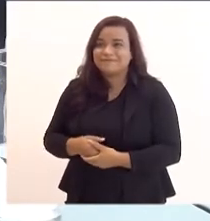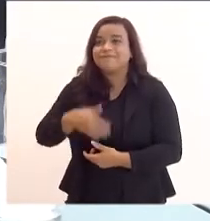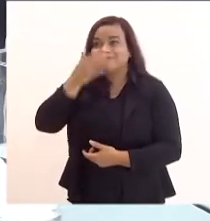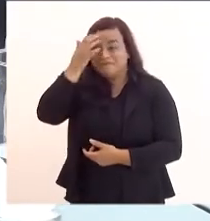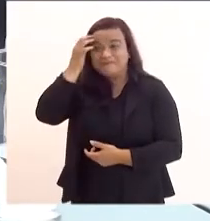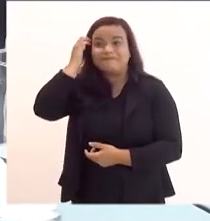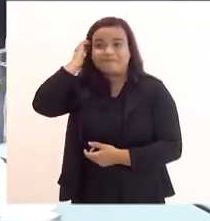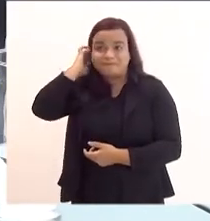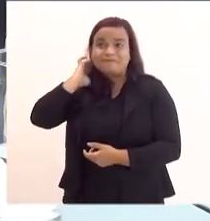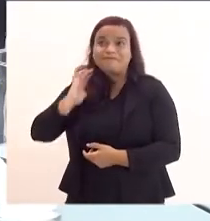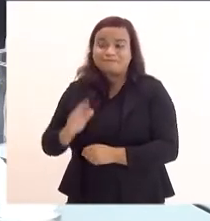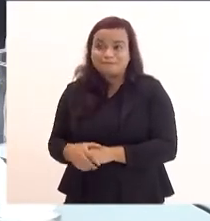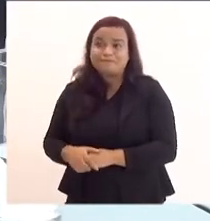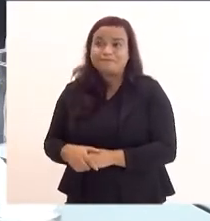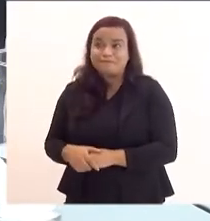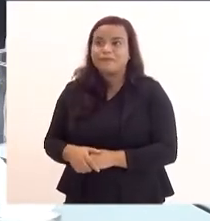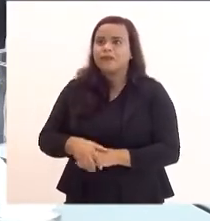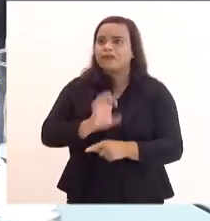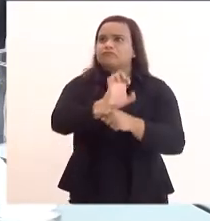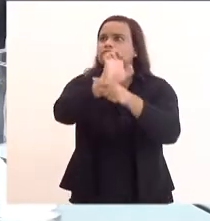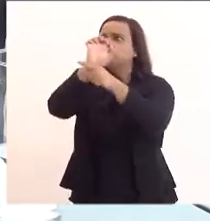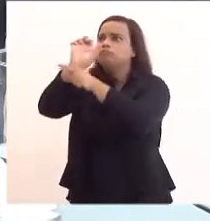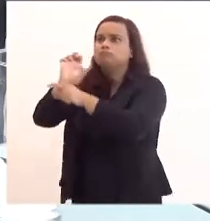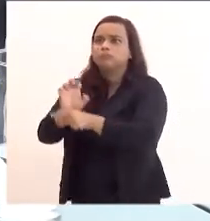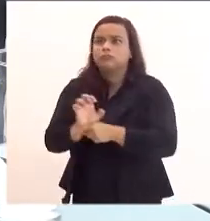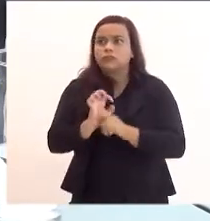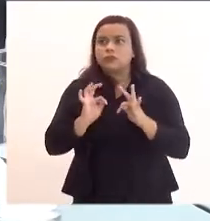Os estados, desde que aprovada,